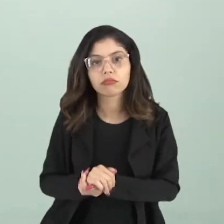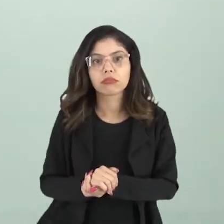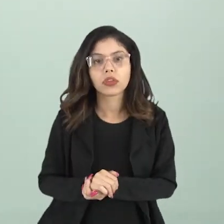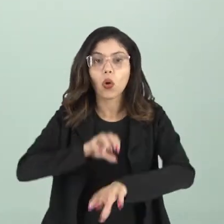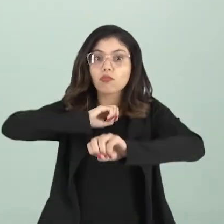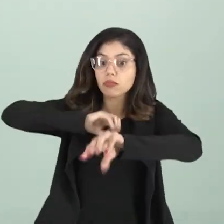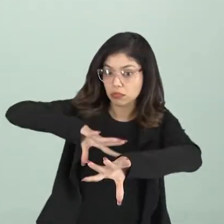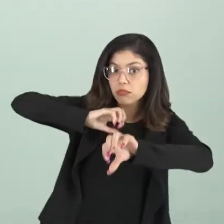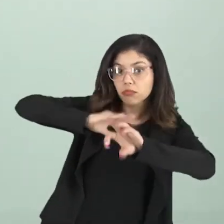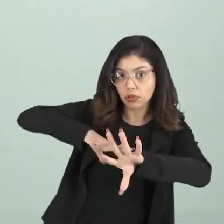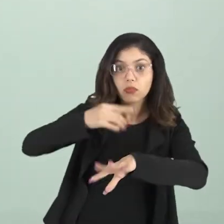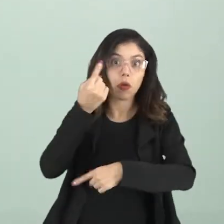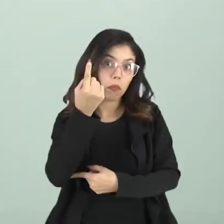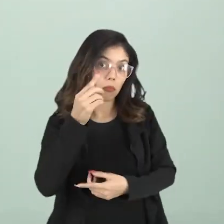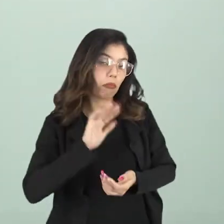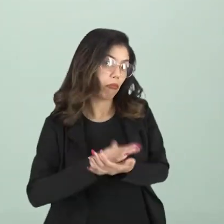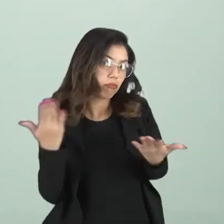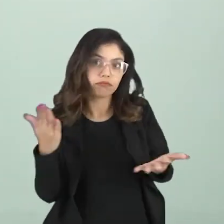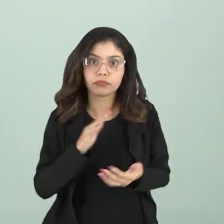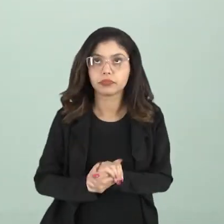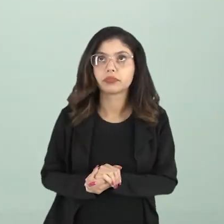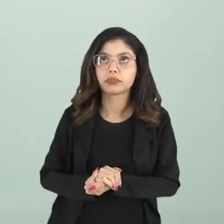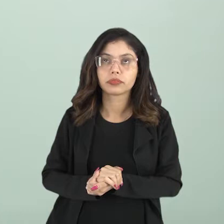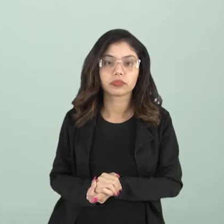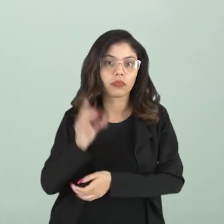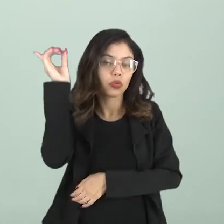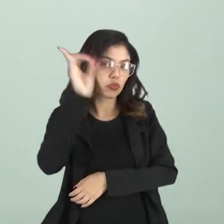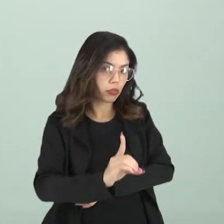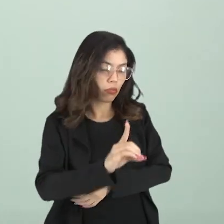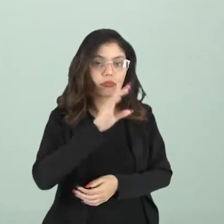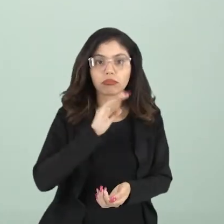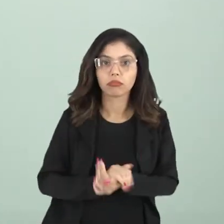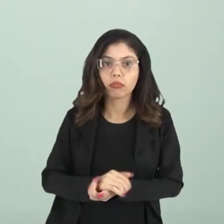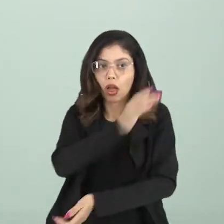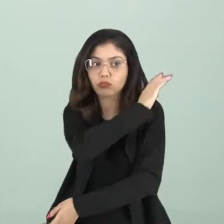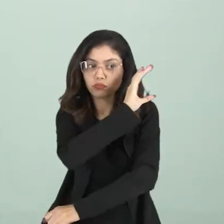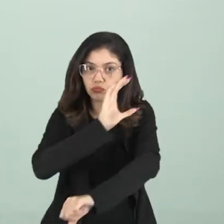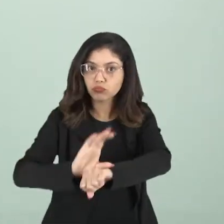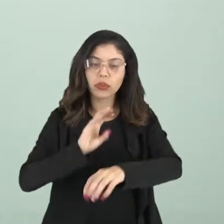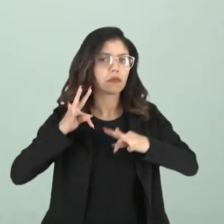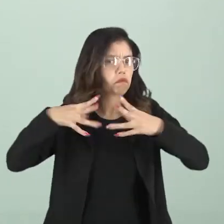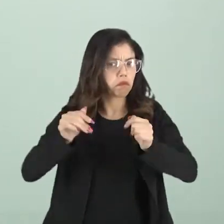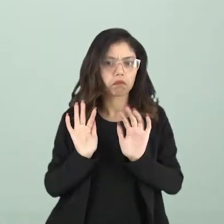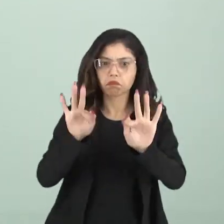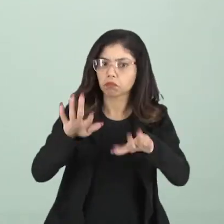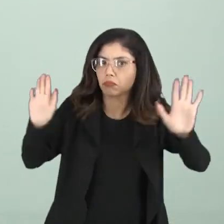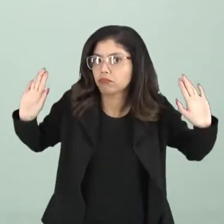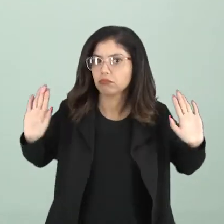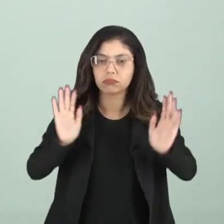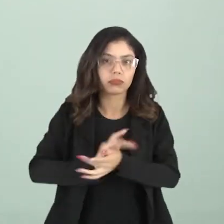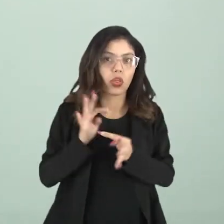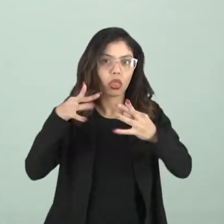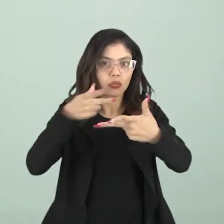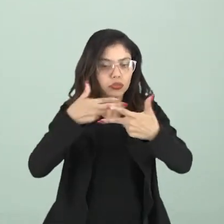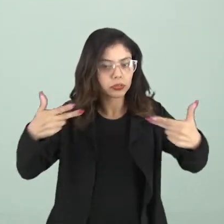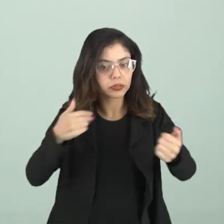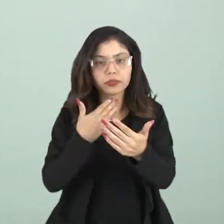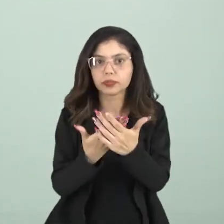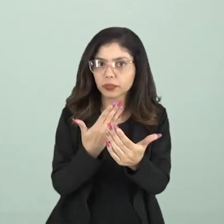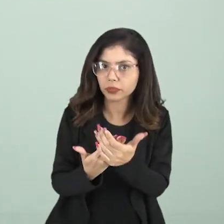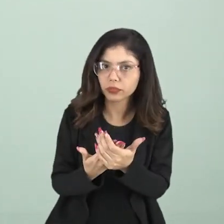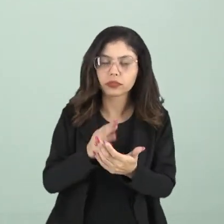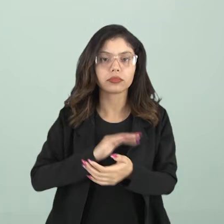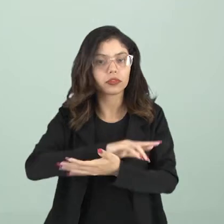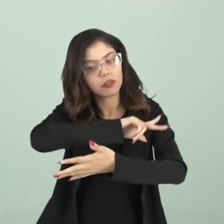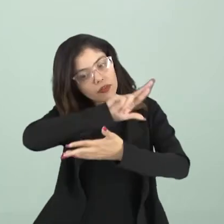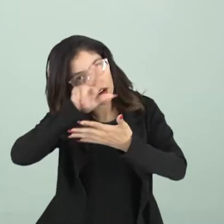educação é um objeto de estudo, o crime, o direito, a cultura, enfim. Então, os objetos de estudo, eles